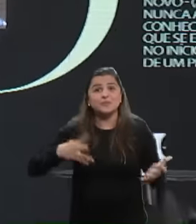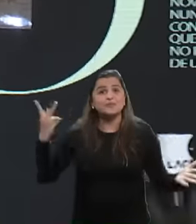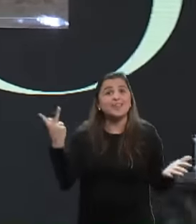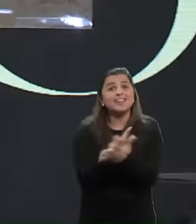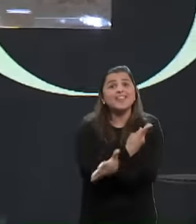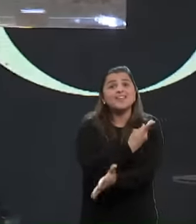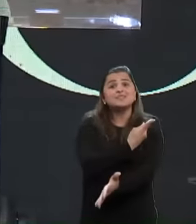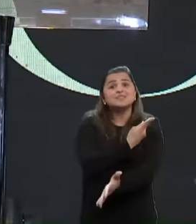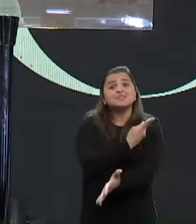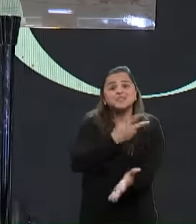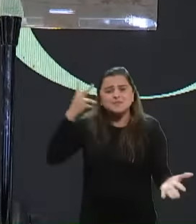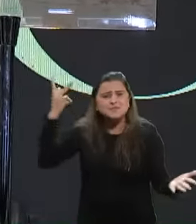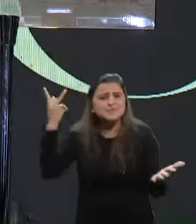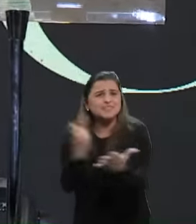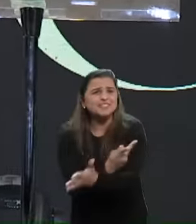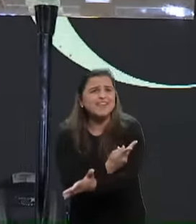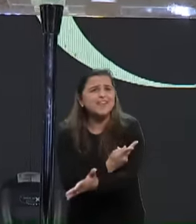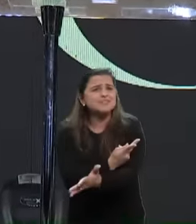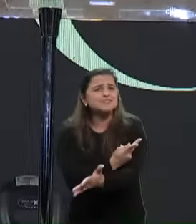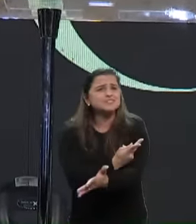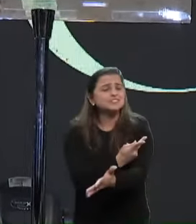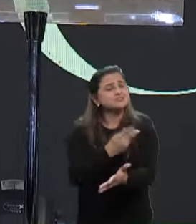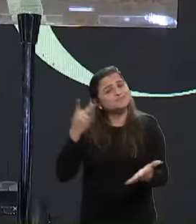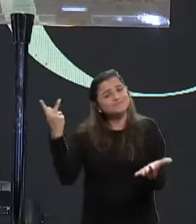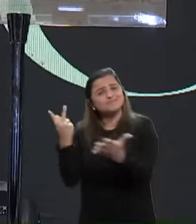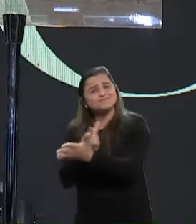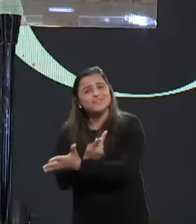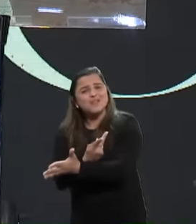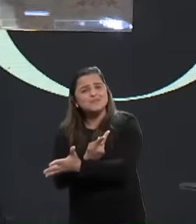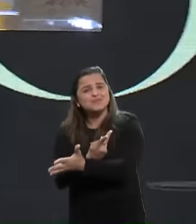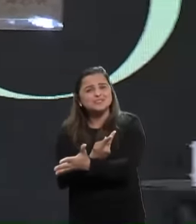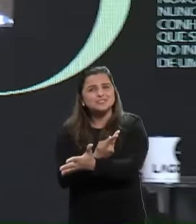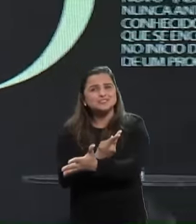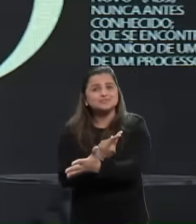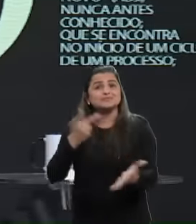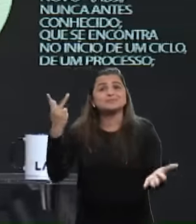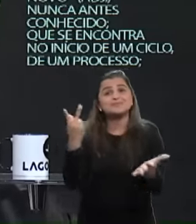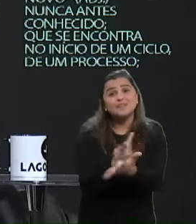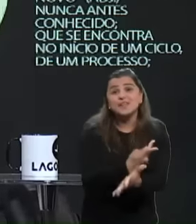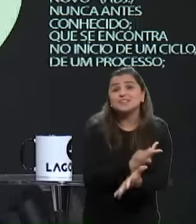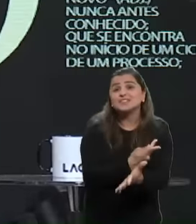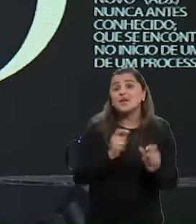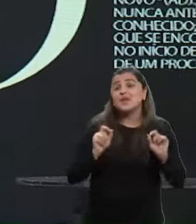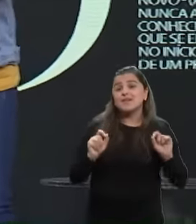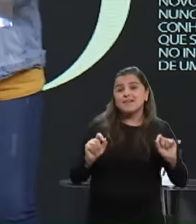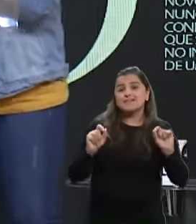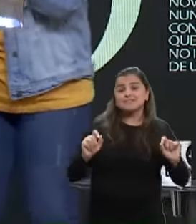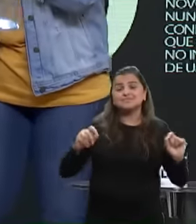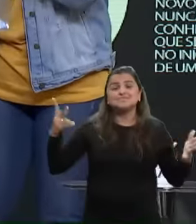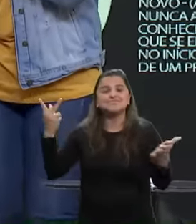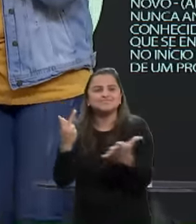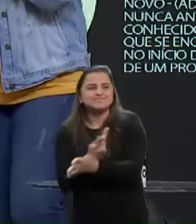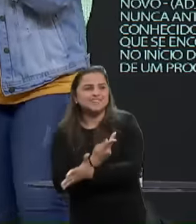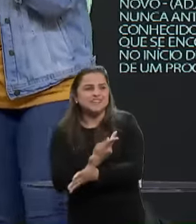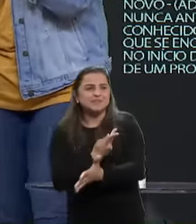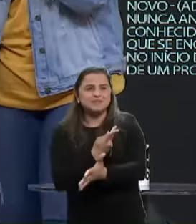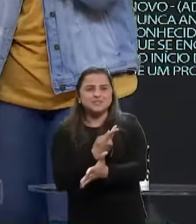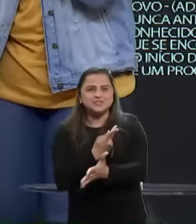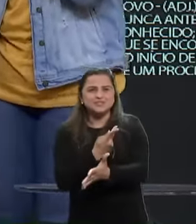repente, de repente, de repente, de repente, de